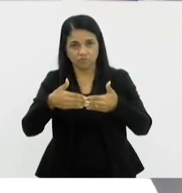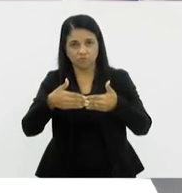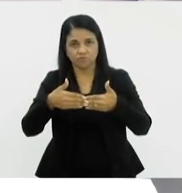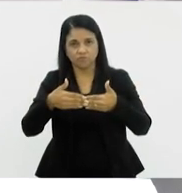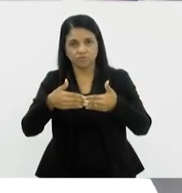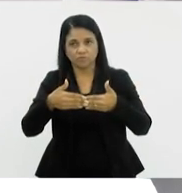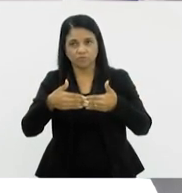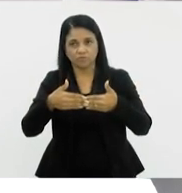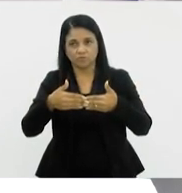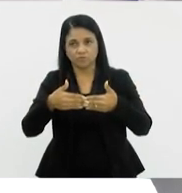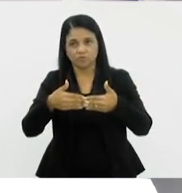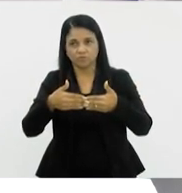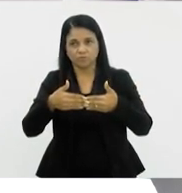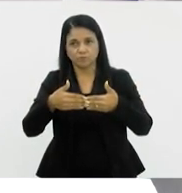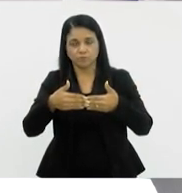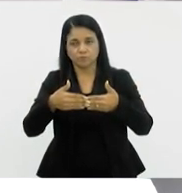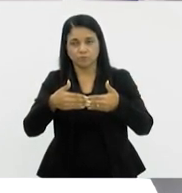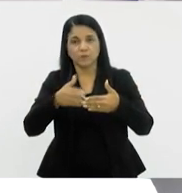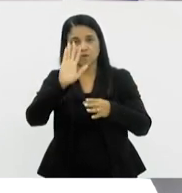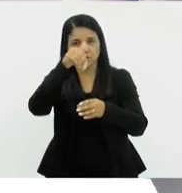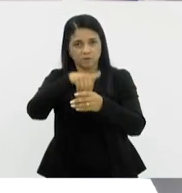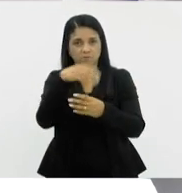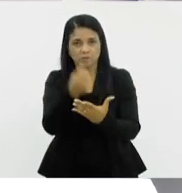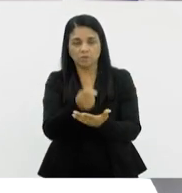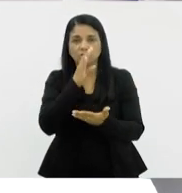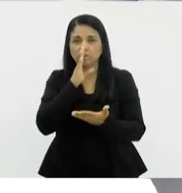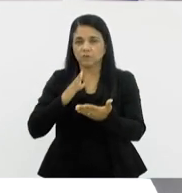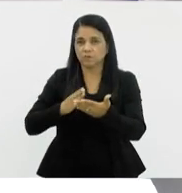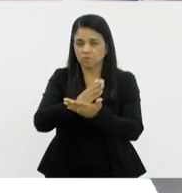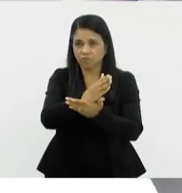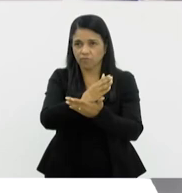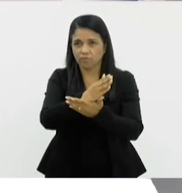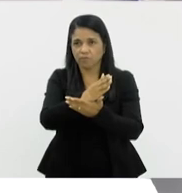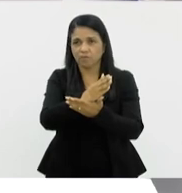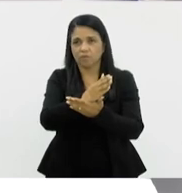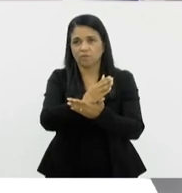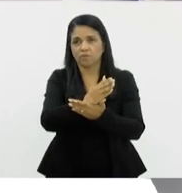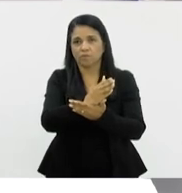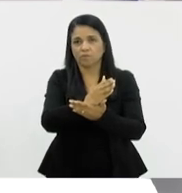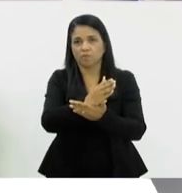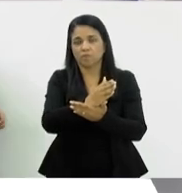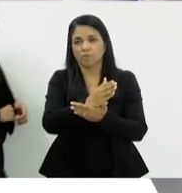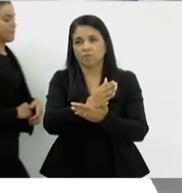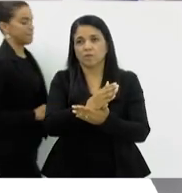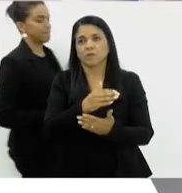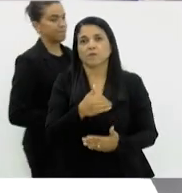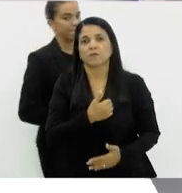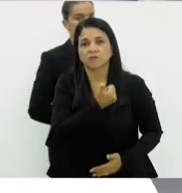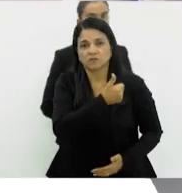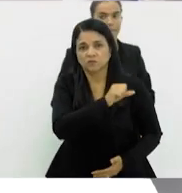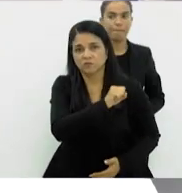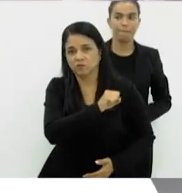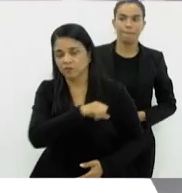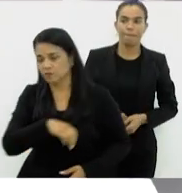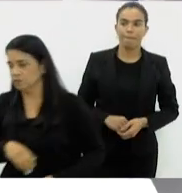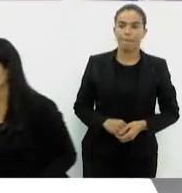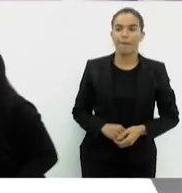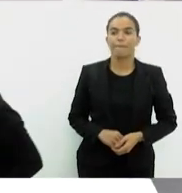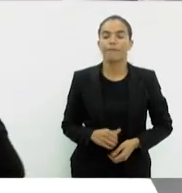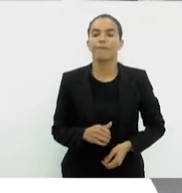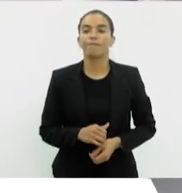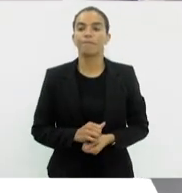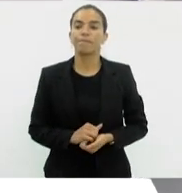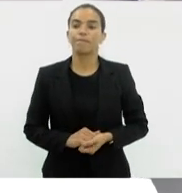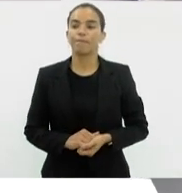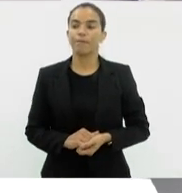discussão. Em votação, senhores que aprovam, permaneçam como estão. Aprovado. 18 da pauta, projeto de relatoria, deputado Guilherme